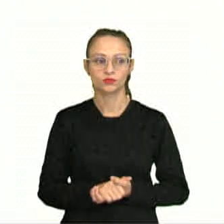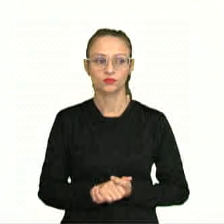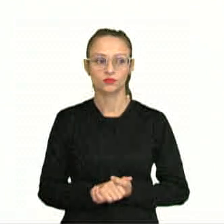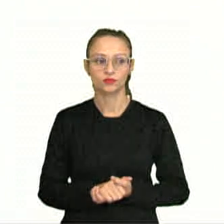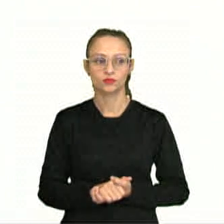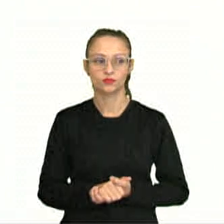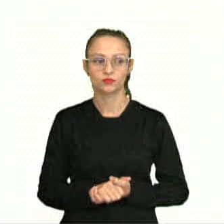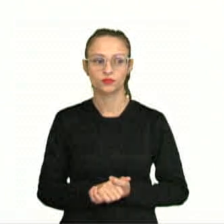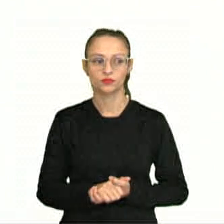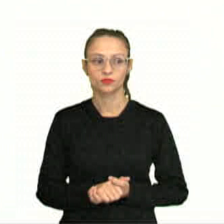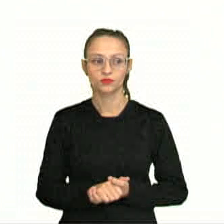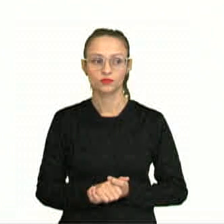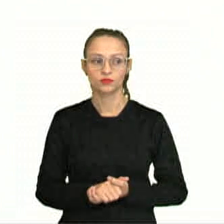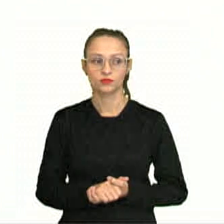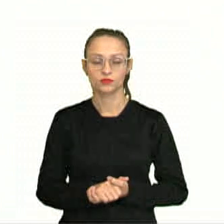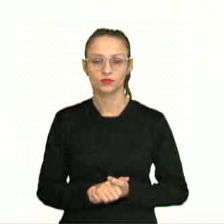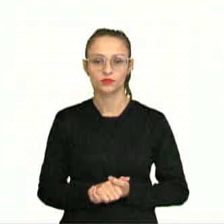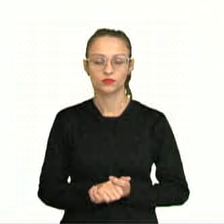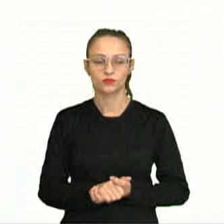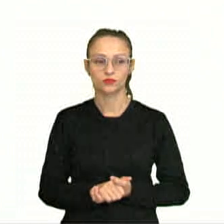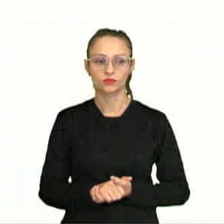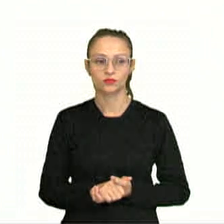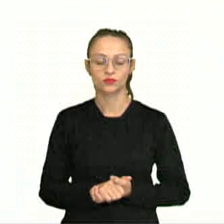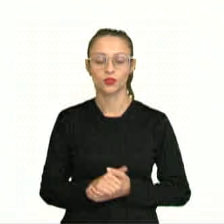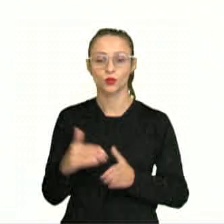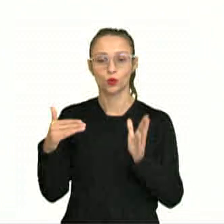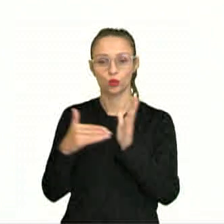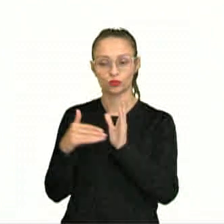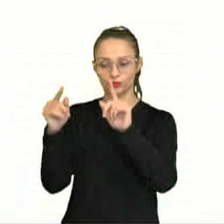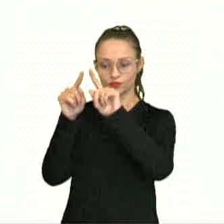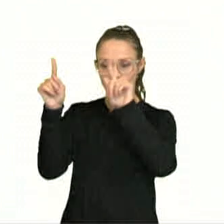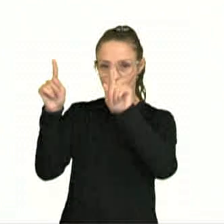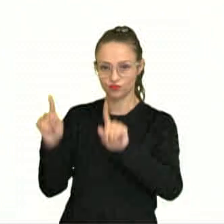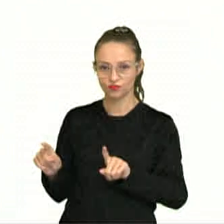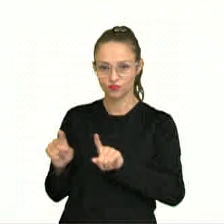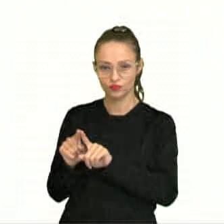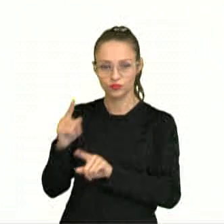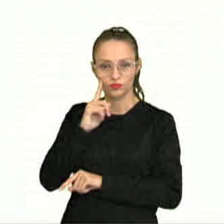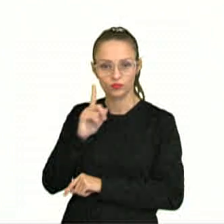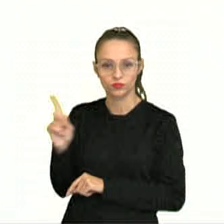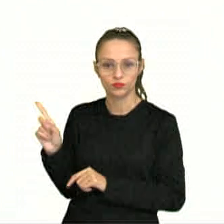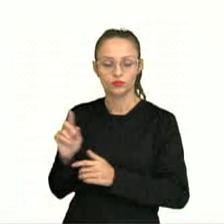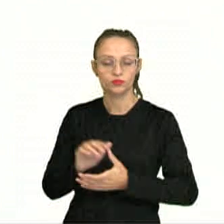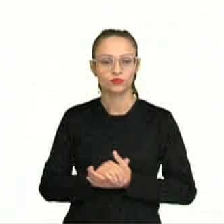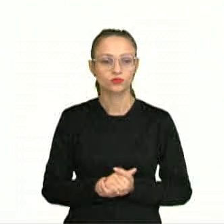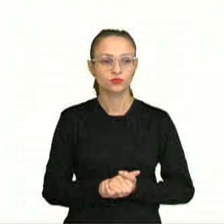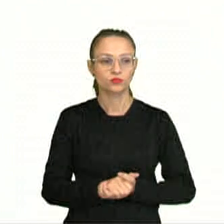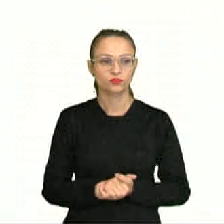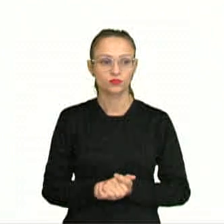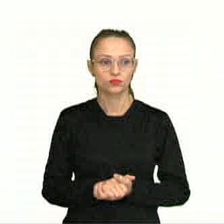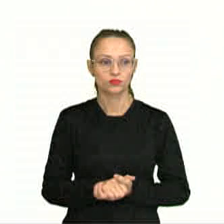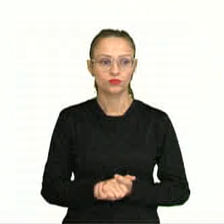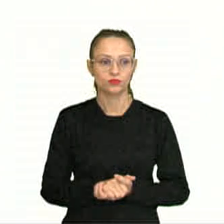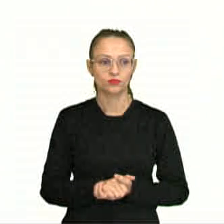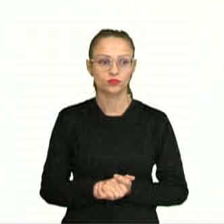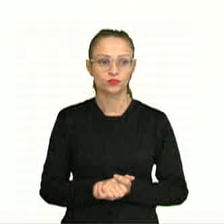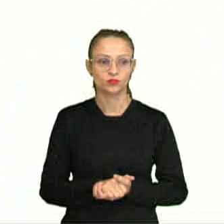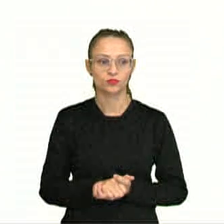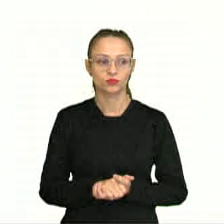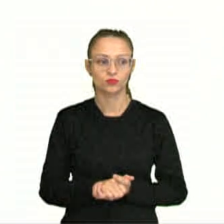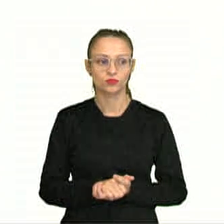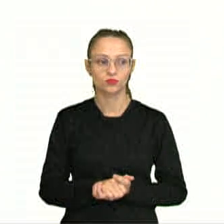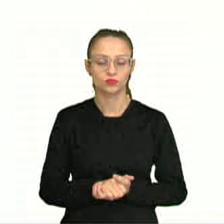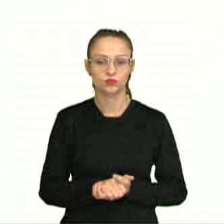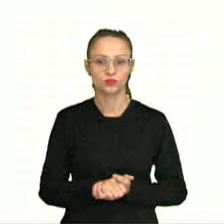desordenados. Ahí el último, un cuarto ordenado ayuda a desarrollar